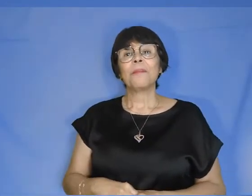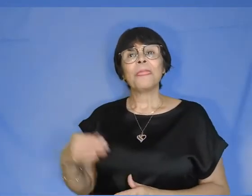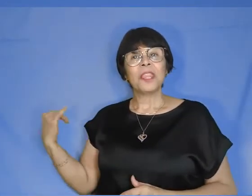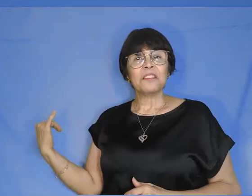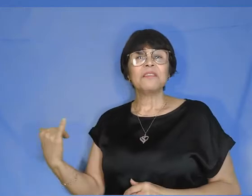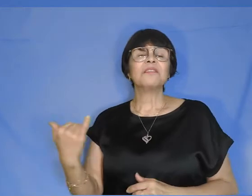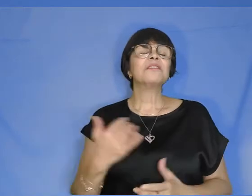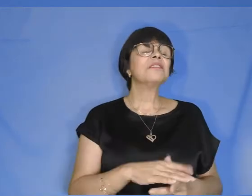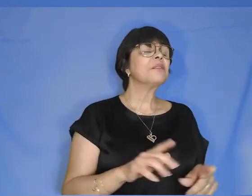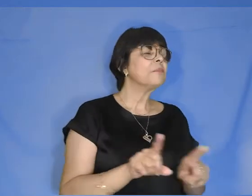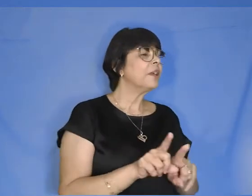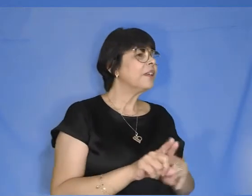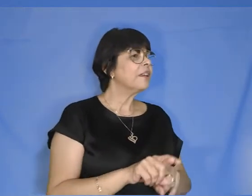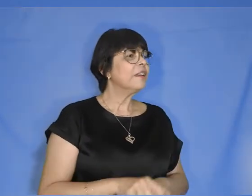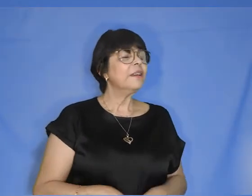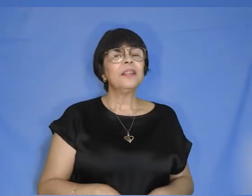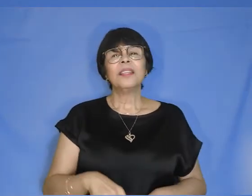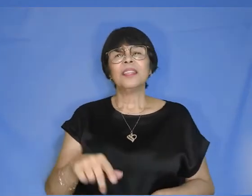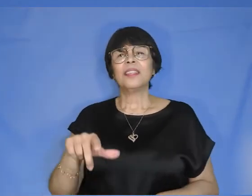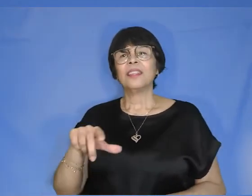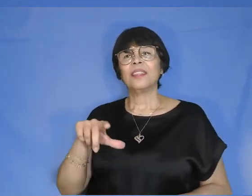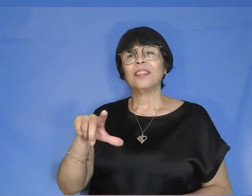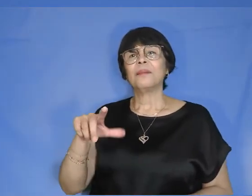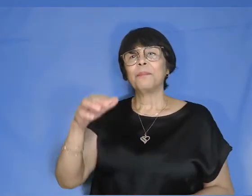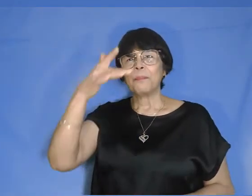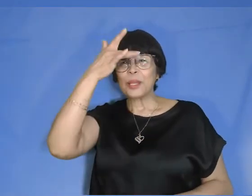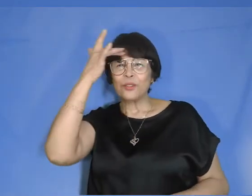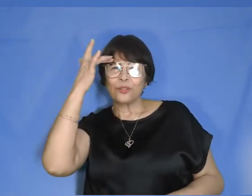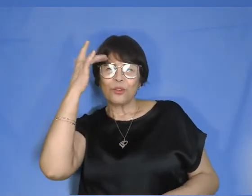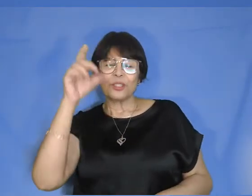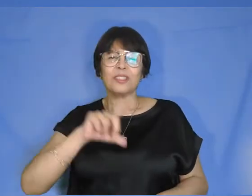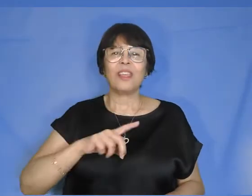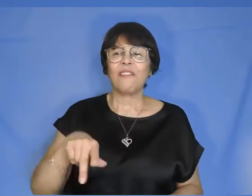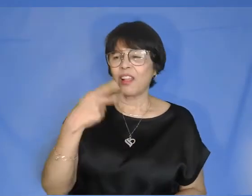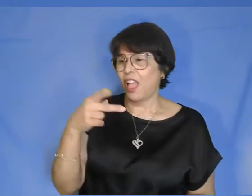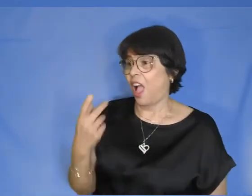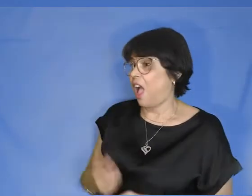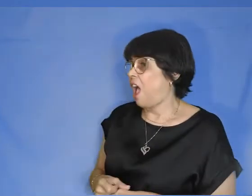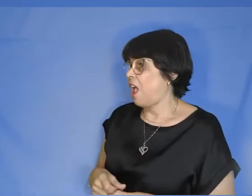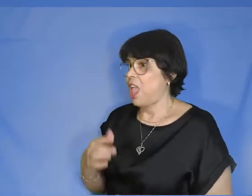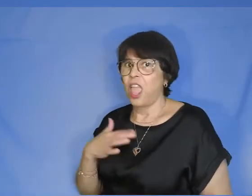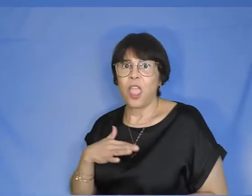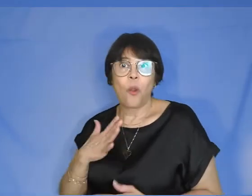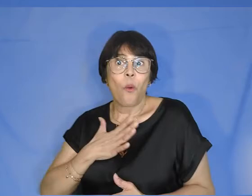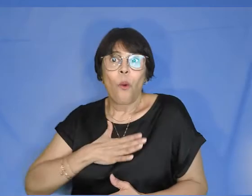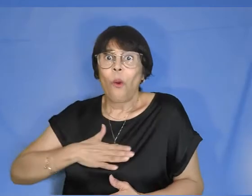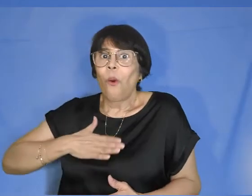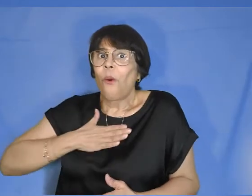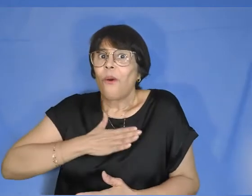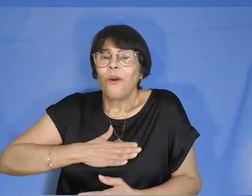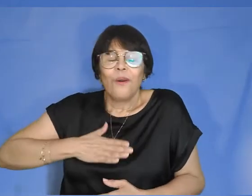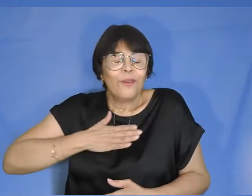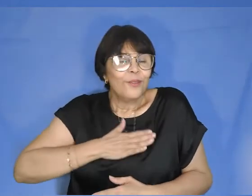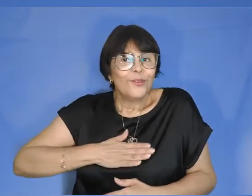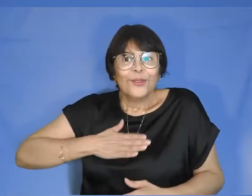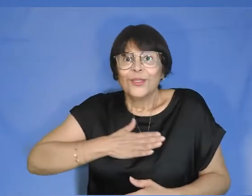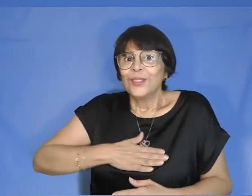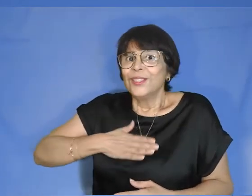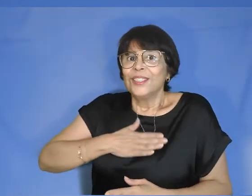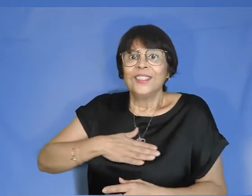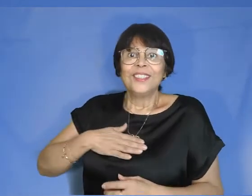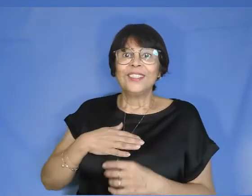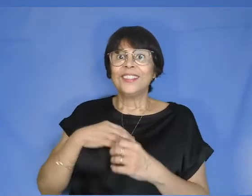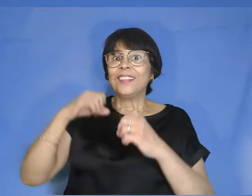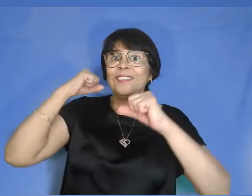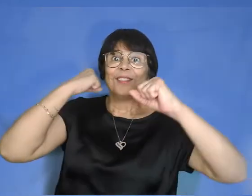cantar aqueles hinos que falam salmos. Por que eu tenho que cantar os salmos especificamente da Bíblia e não posso fazer da minha conversa